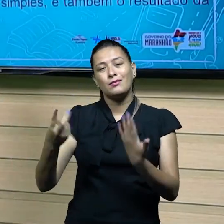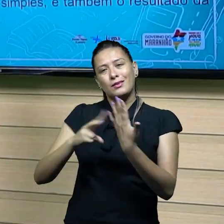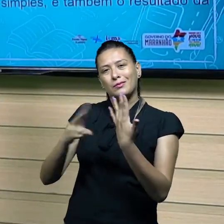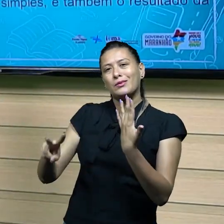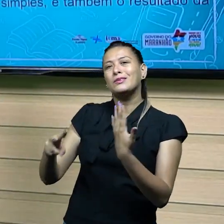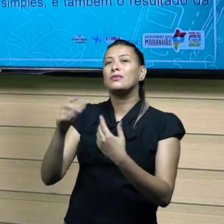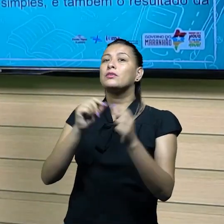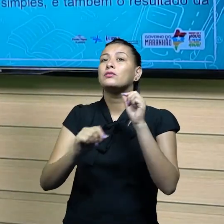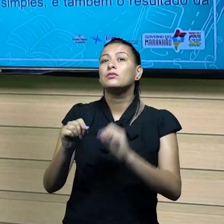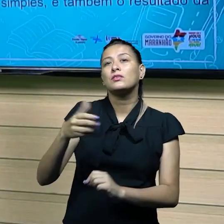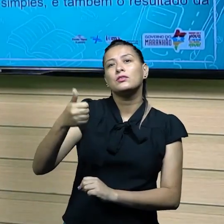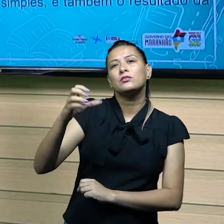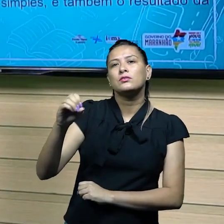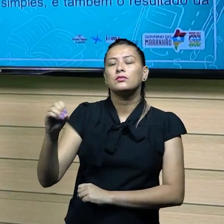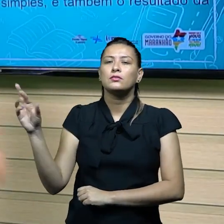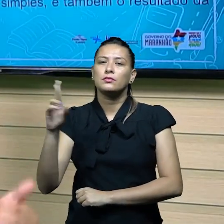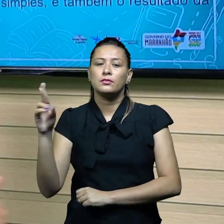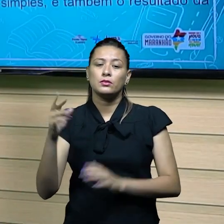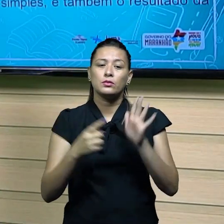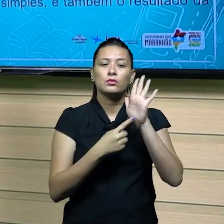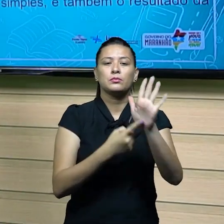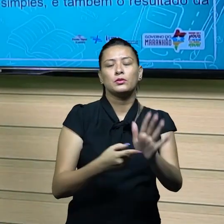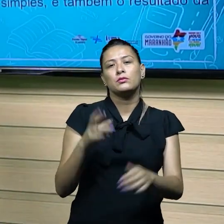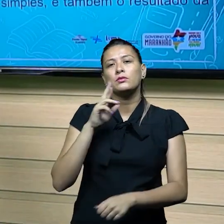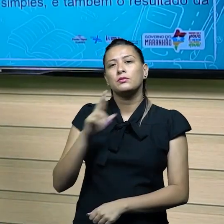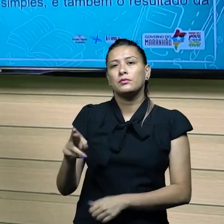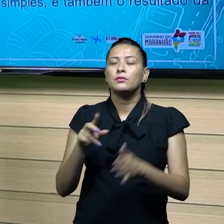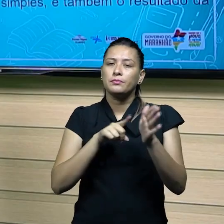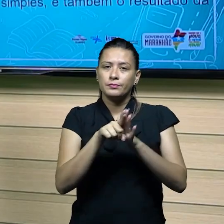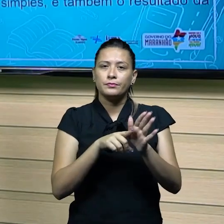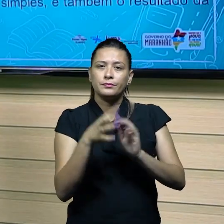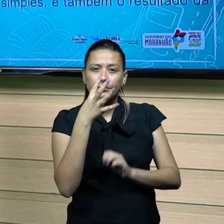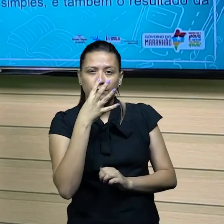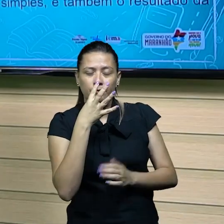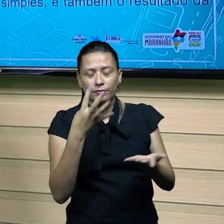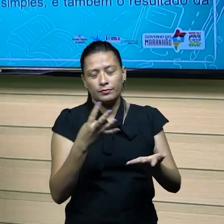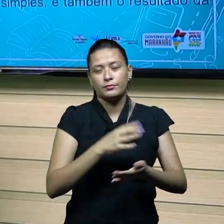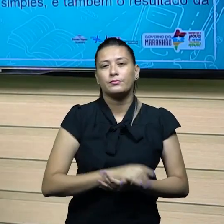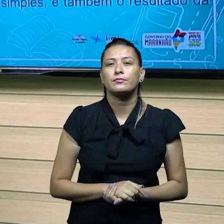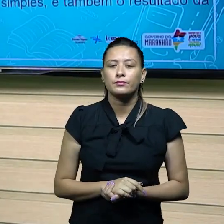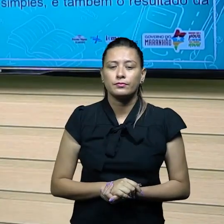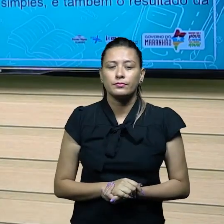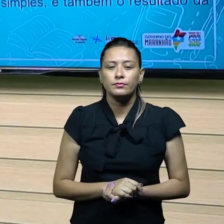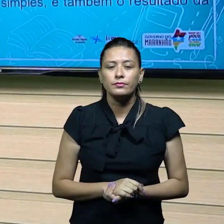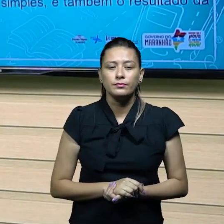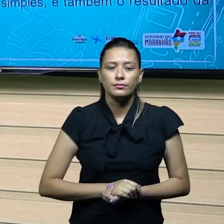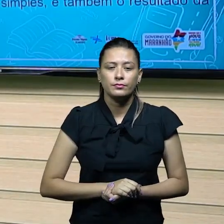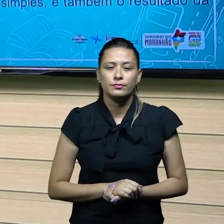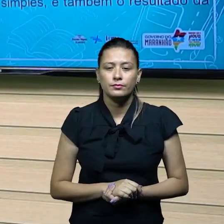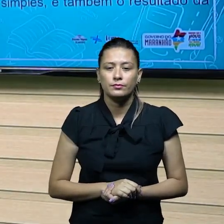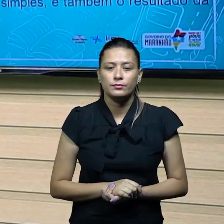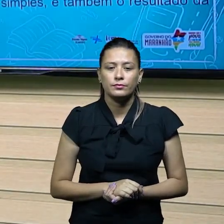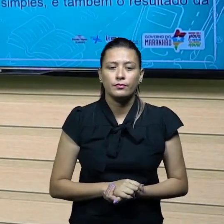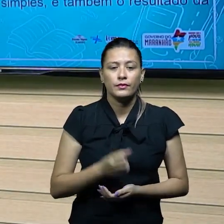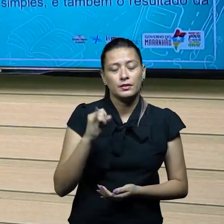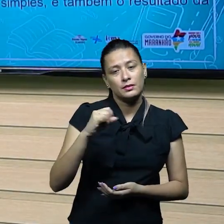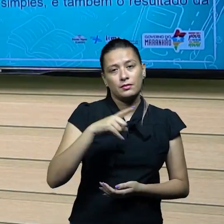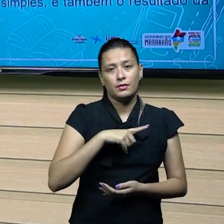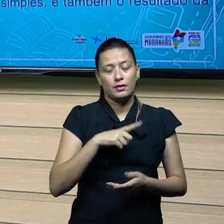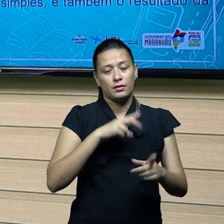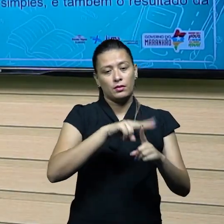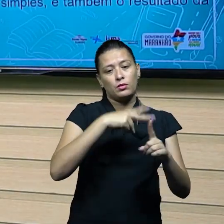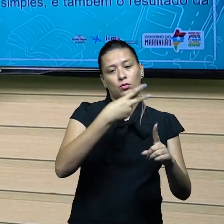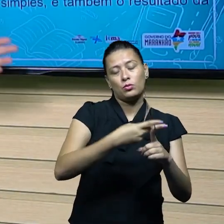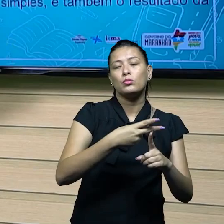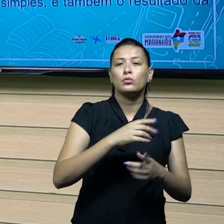grosseira, tá? Dessa forma, ok? Analisando se eu vou ter lucro ou eu vou ter prejuízo naquela situação da minha empresa, naquele período, tá bem? E o